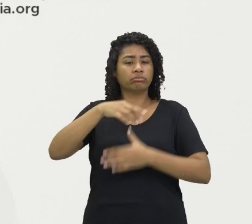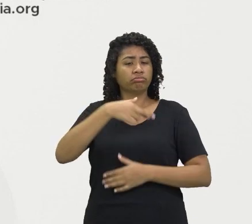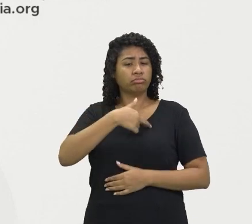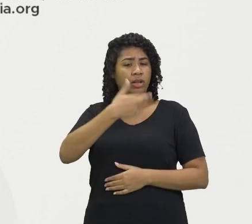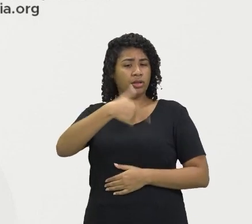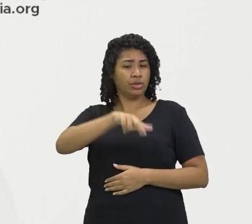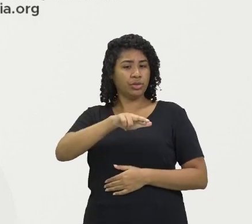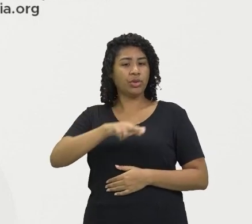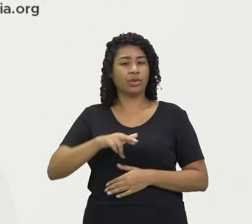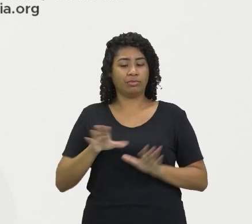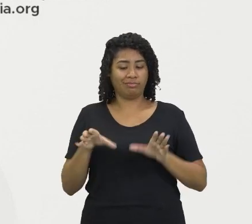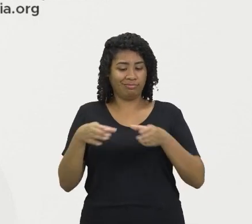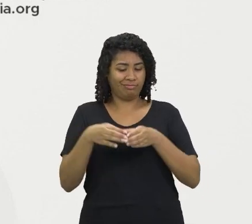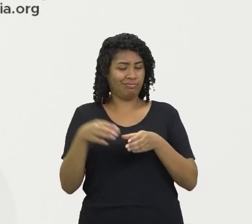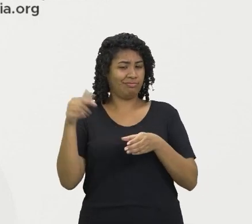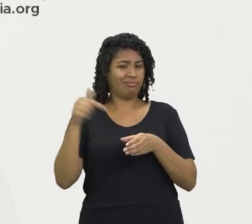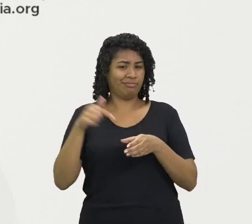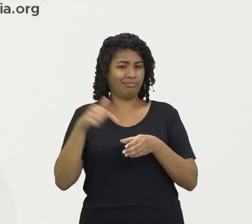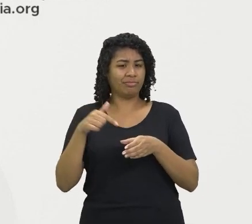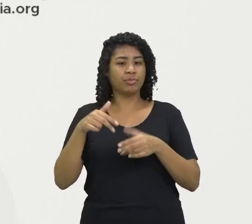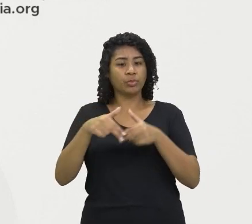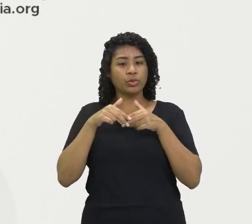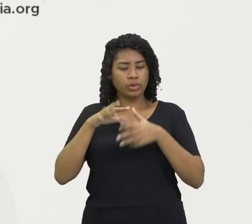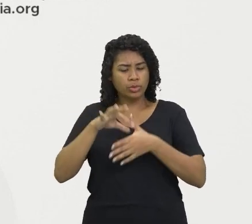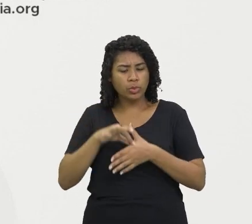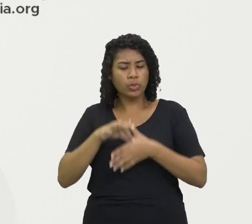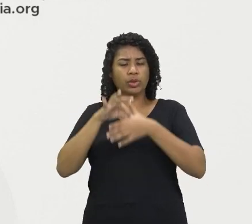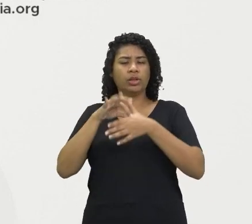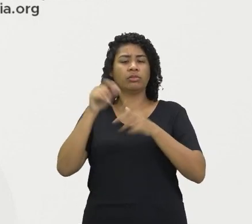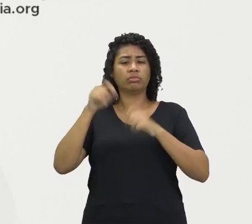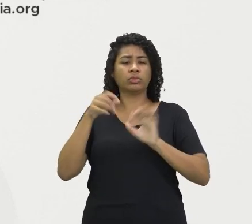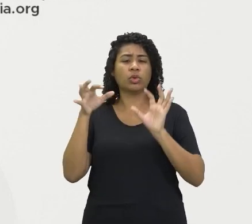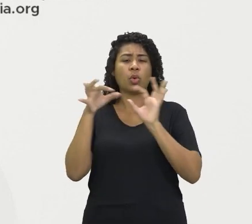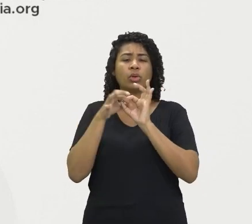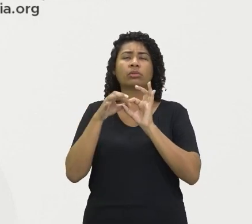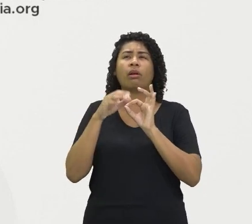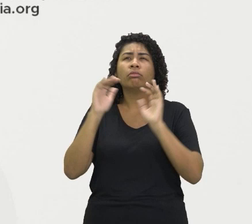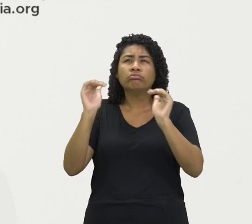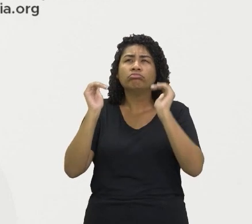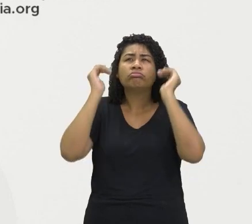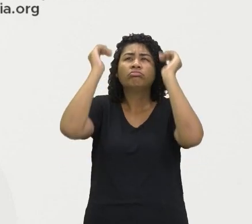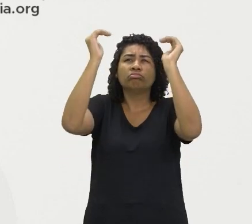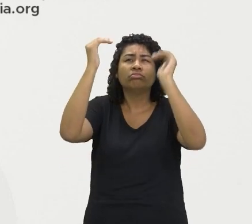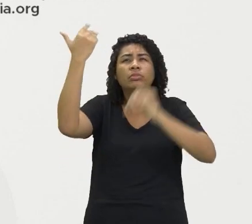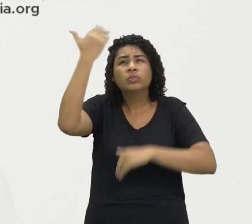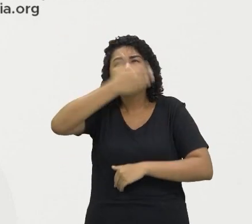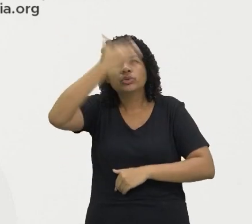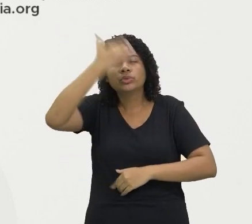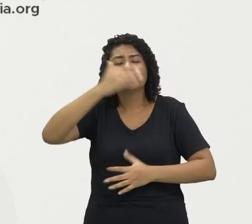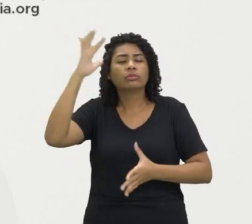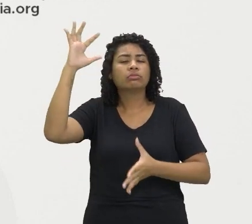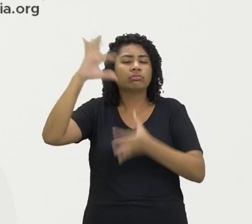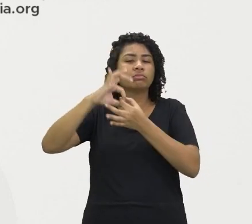se conectarem com os seus ancestrais, né?